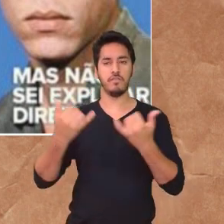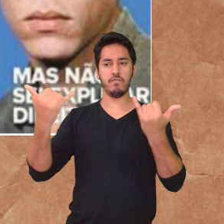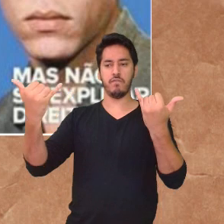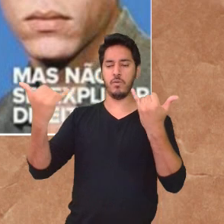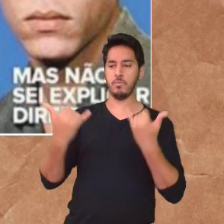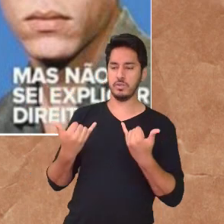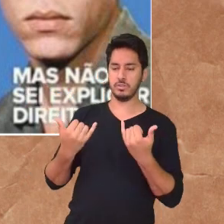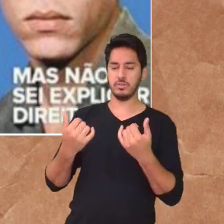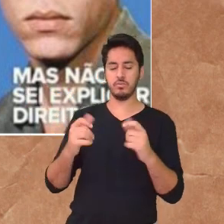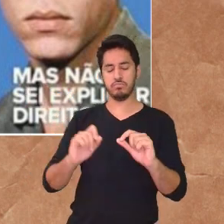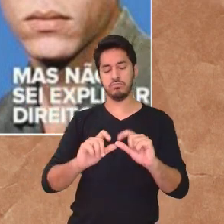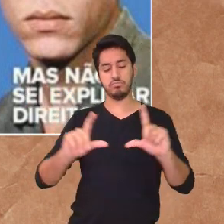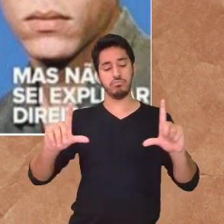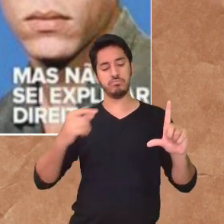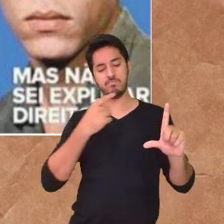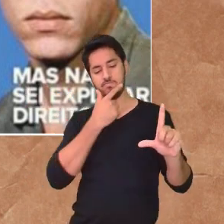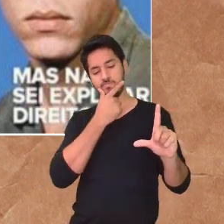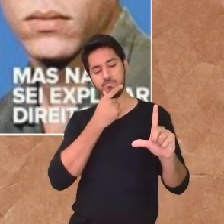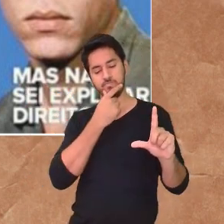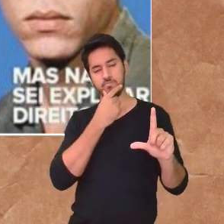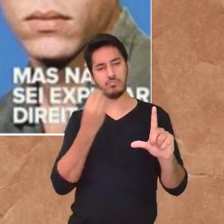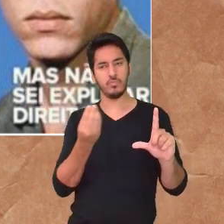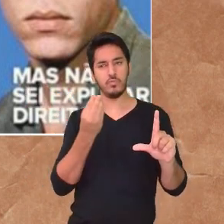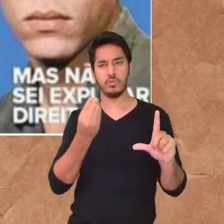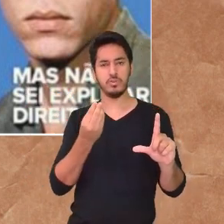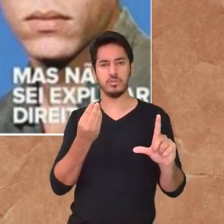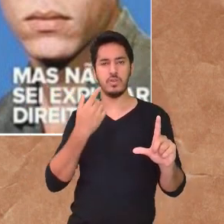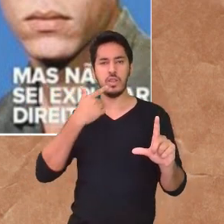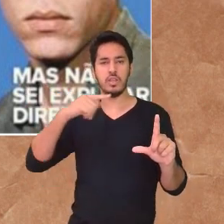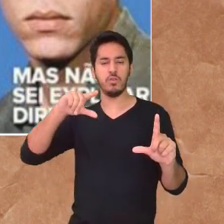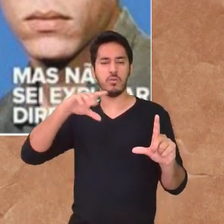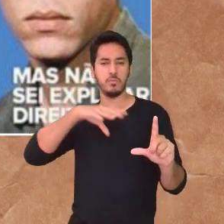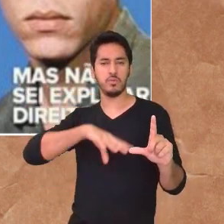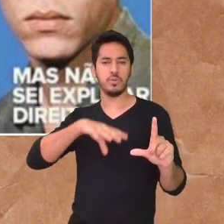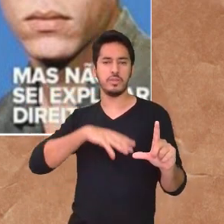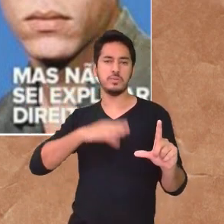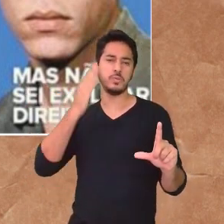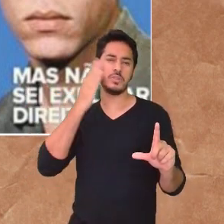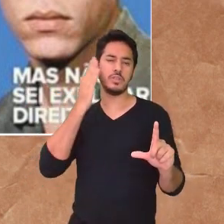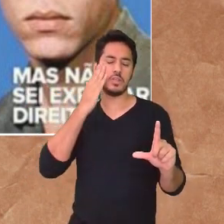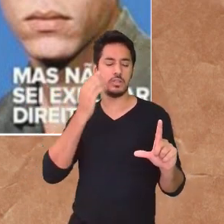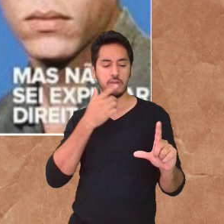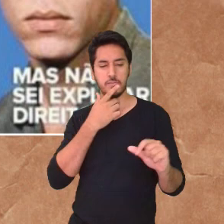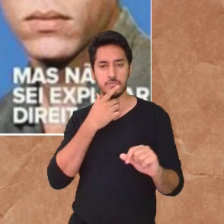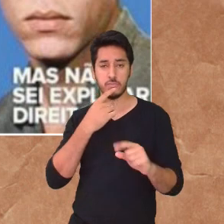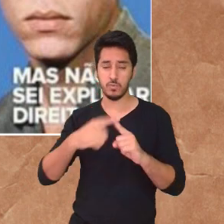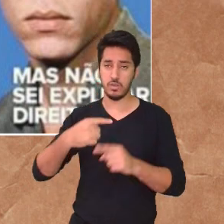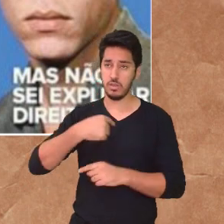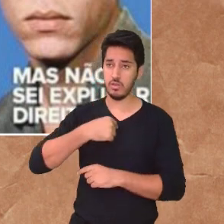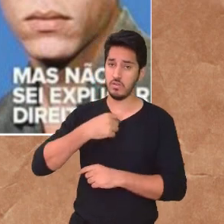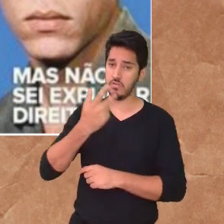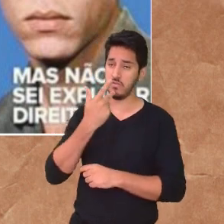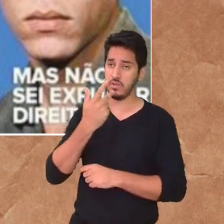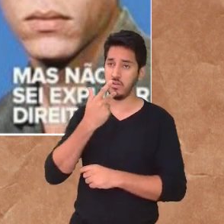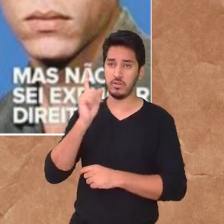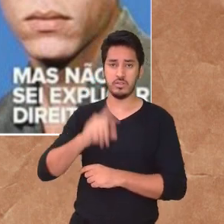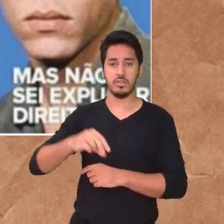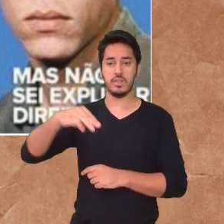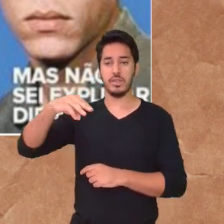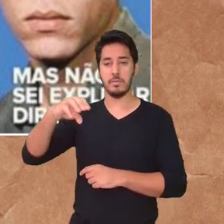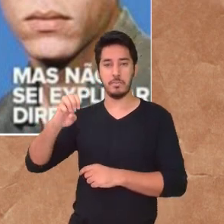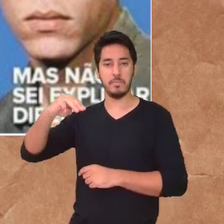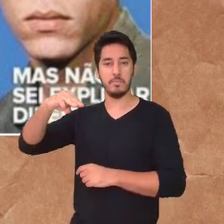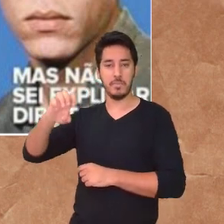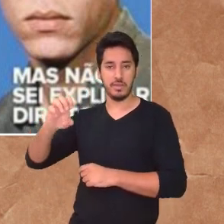Carla, sim. Como é que isso aí é em língua portuguesa, que a gente interpreta isso daí? Porque a gente, assim, eu chamo popularmente de meme,